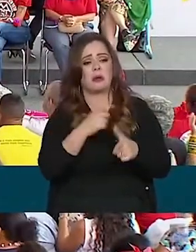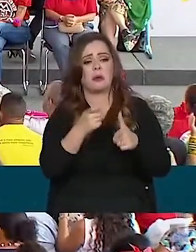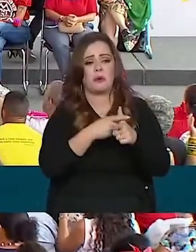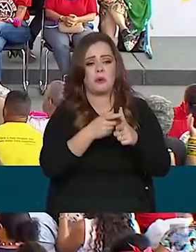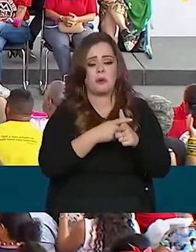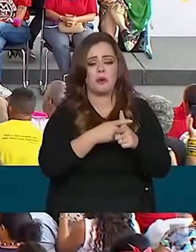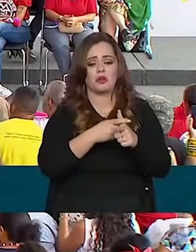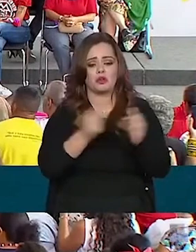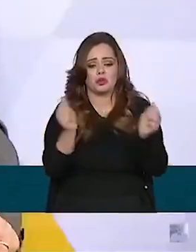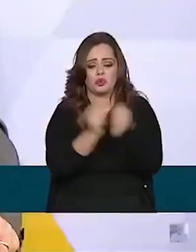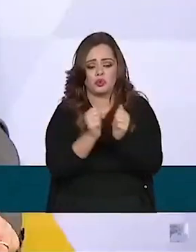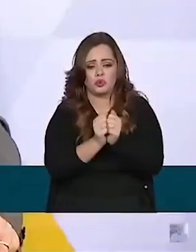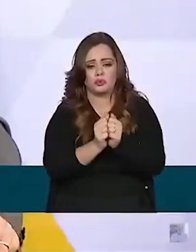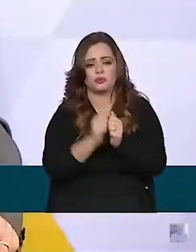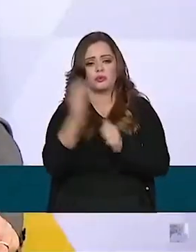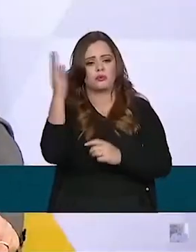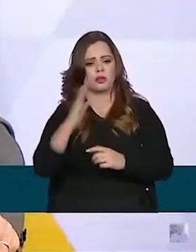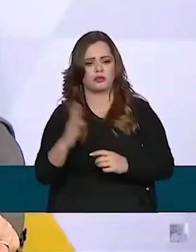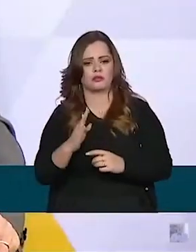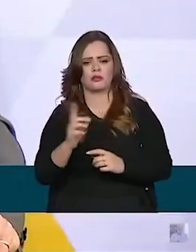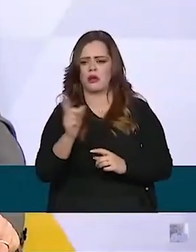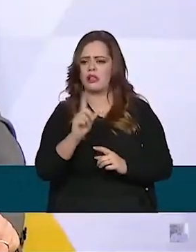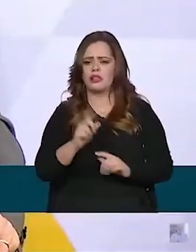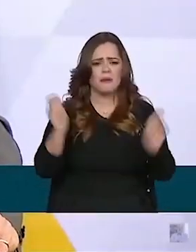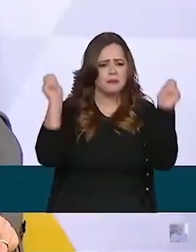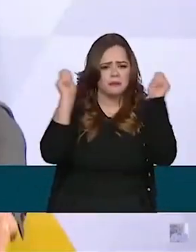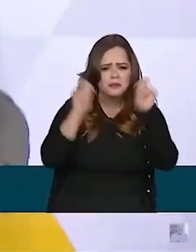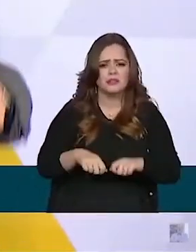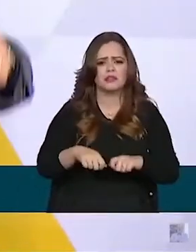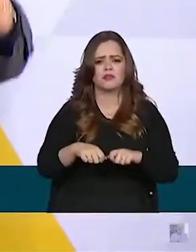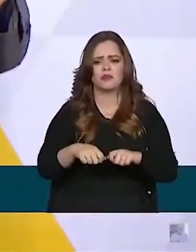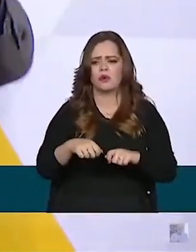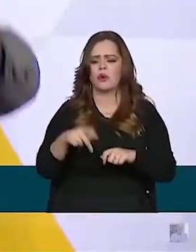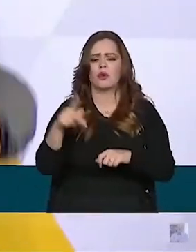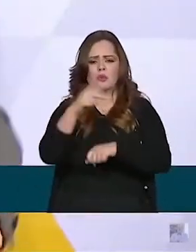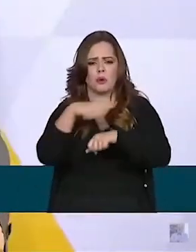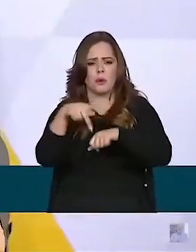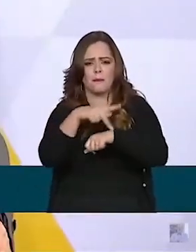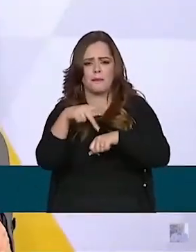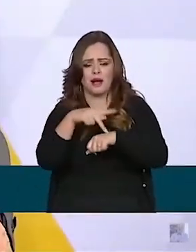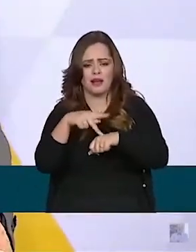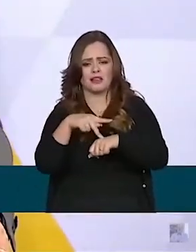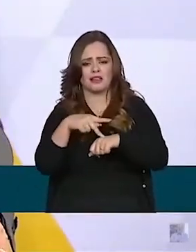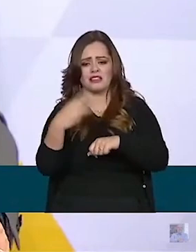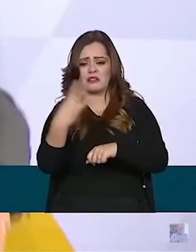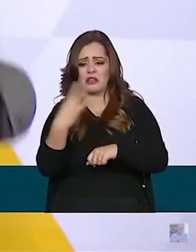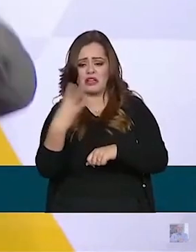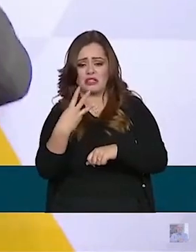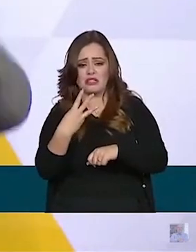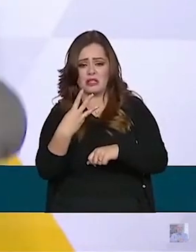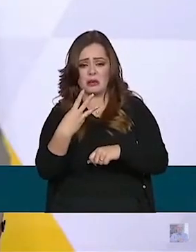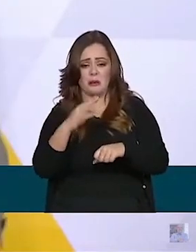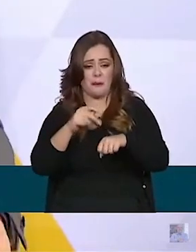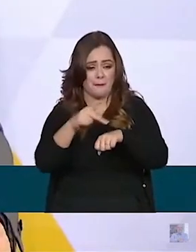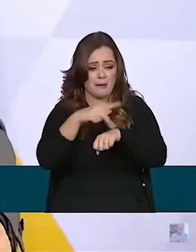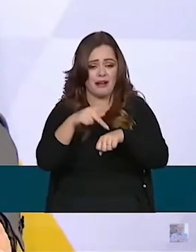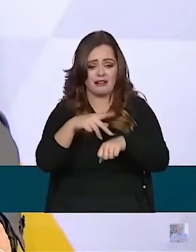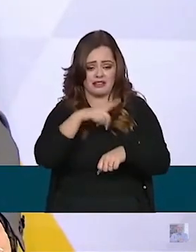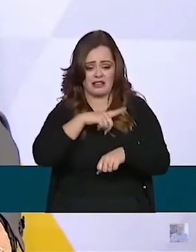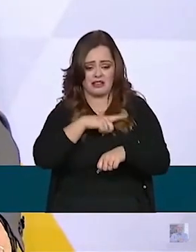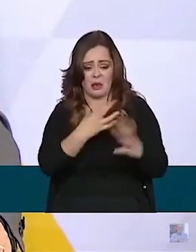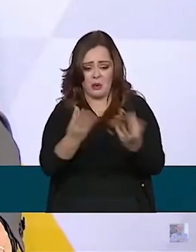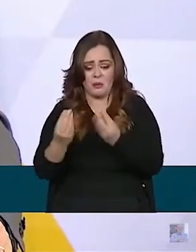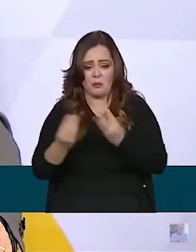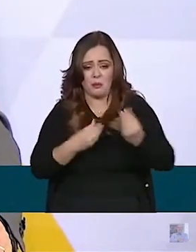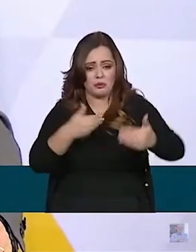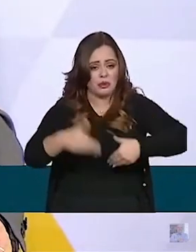contraída com o povo brasileiro. Não é possível que um país que é o terceiro produtor de alimento do mundo, o primeiro produtor